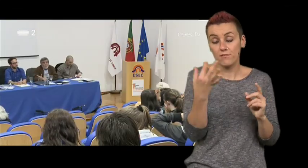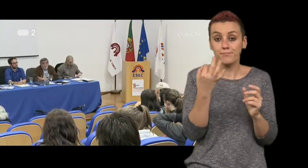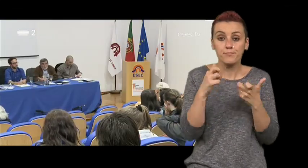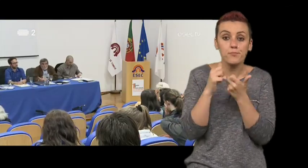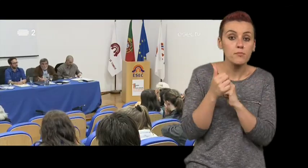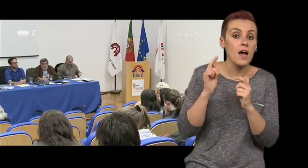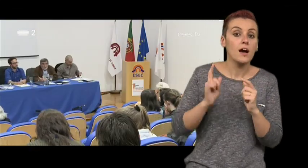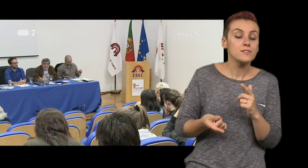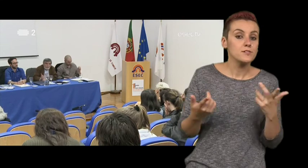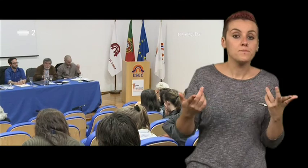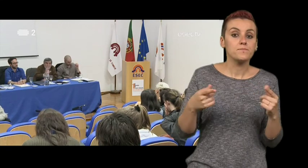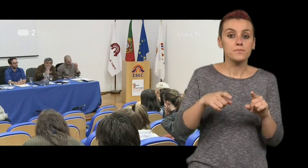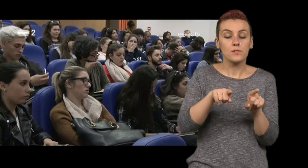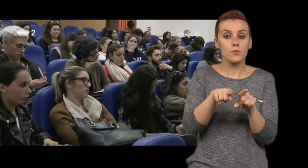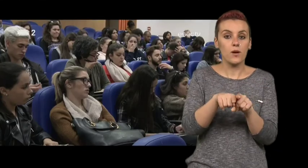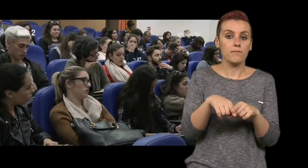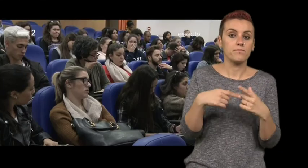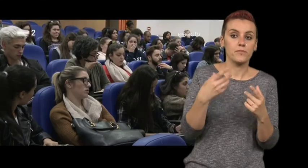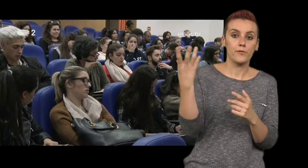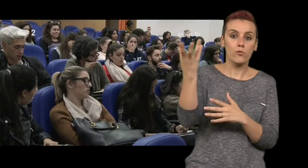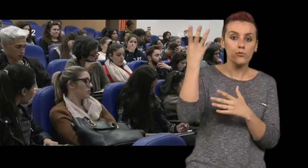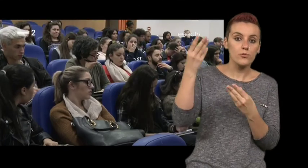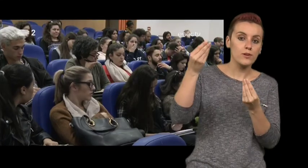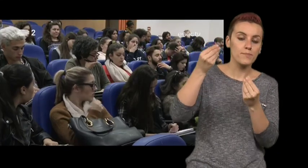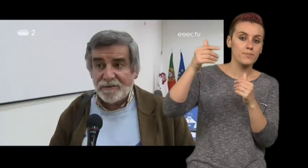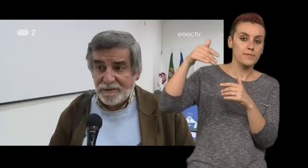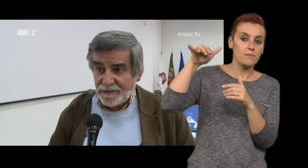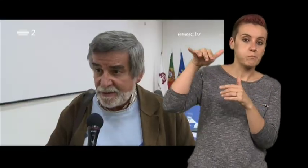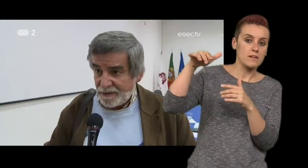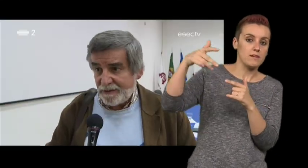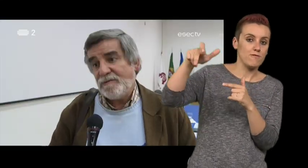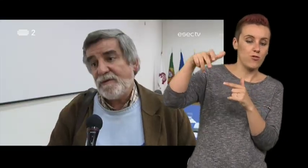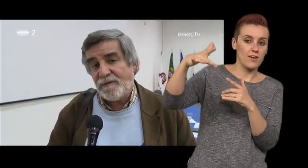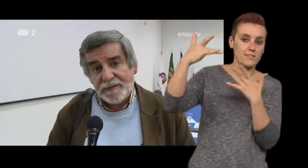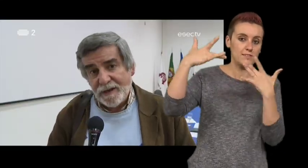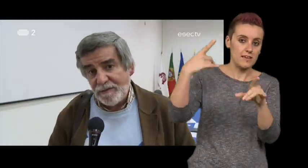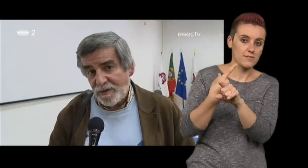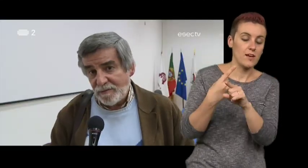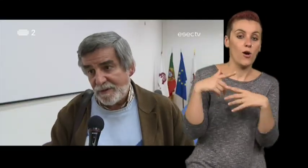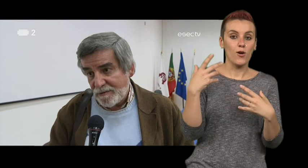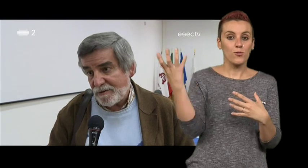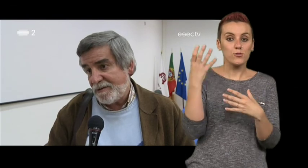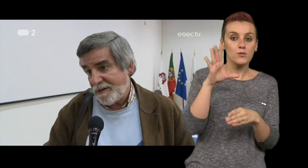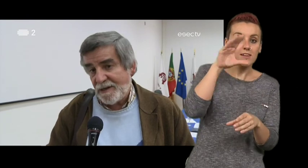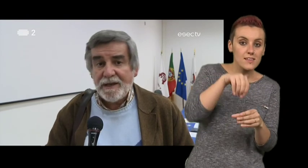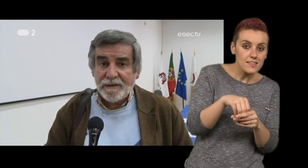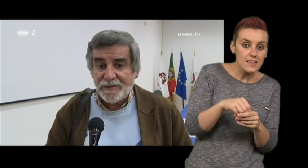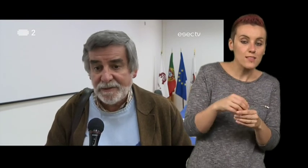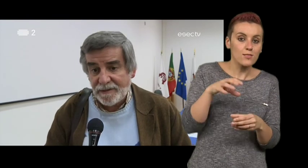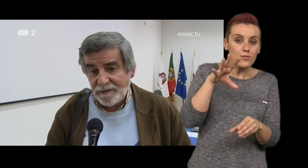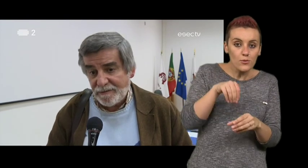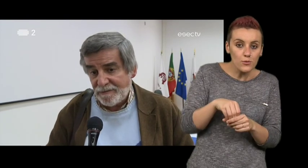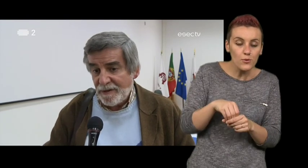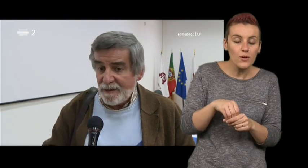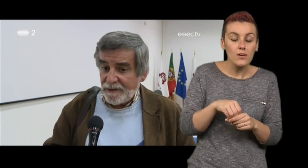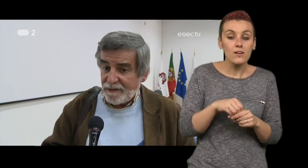as tensões entre um primado de uma cultura exógena que nos vem visitar e uma cultura endógena que é criada a partir